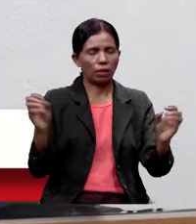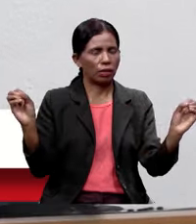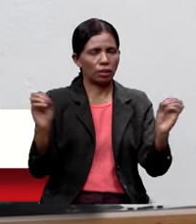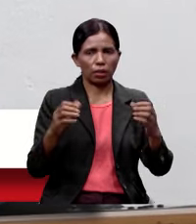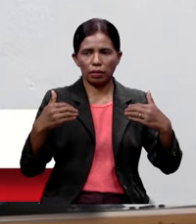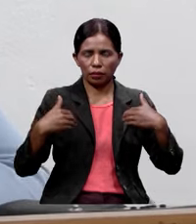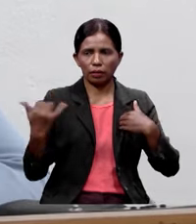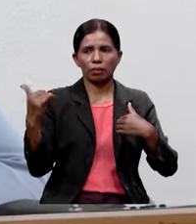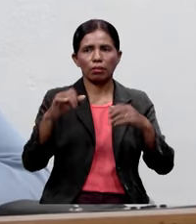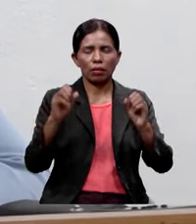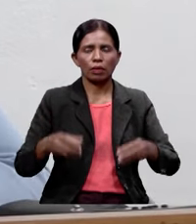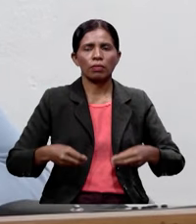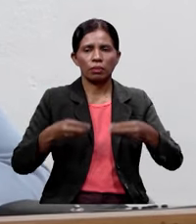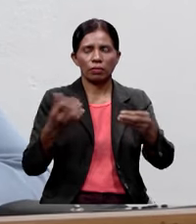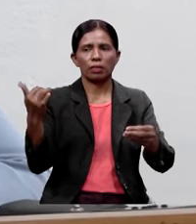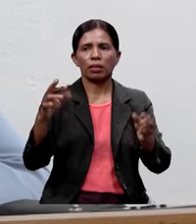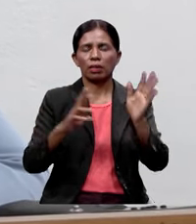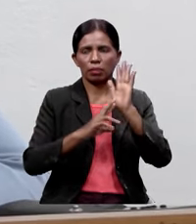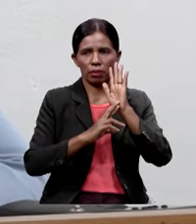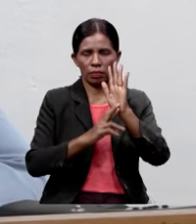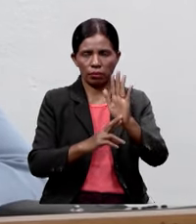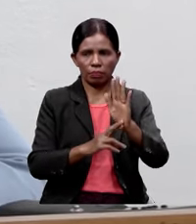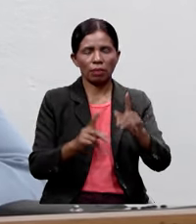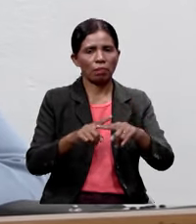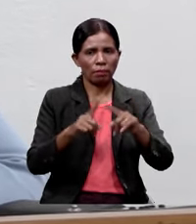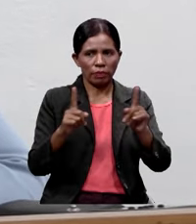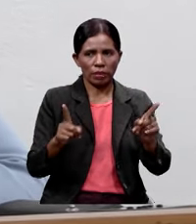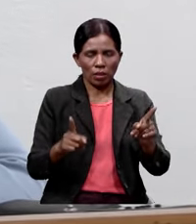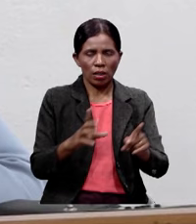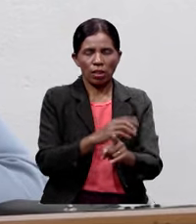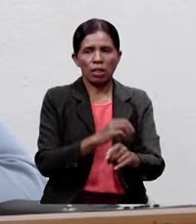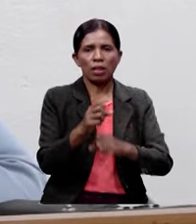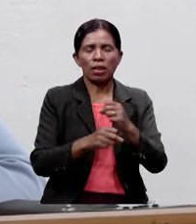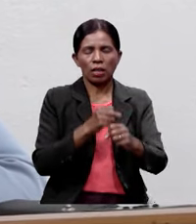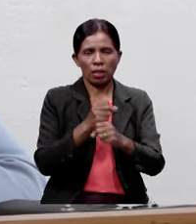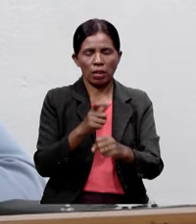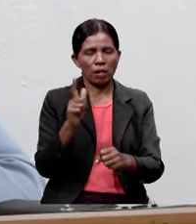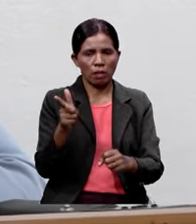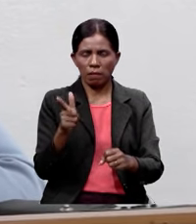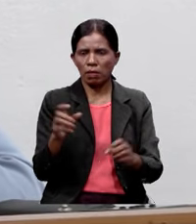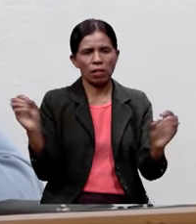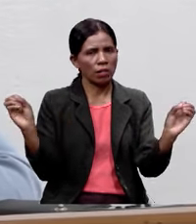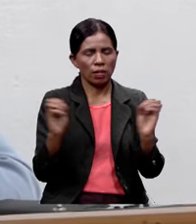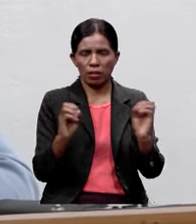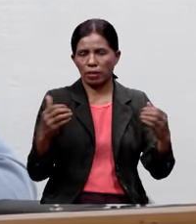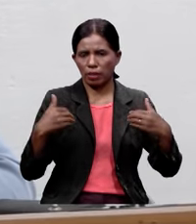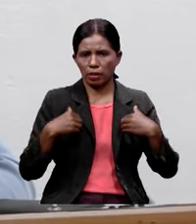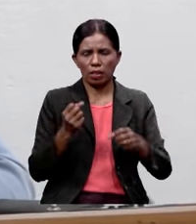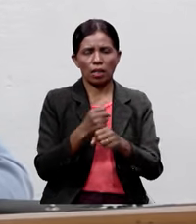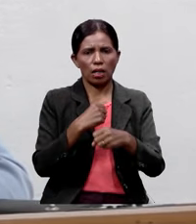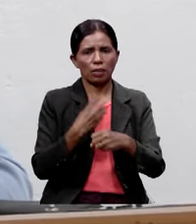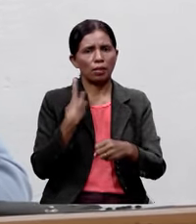Sira tenha fosse ir a minha representação. Mas durante quase 20 anos lá ia. E da nem halo a minha